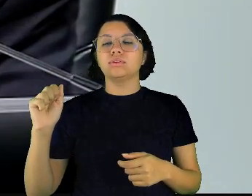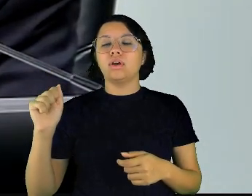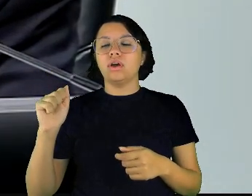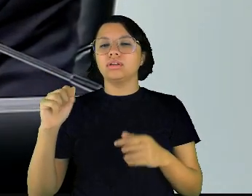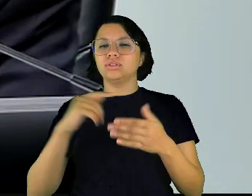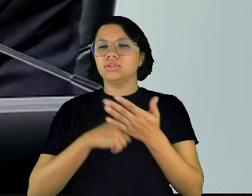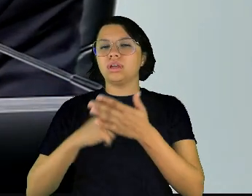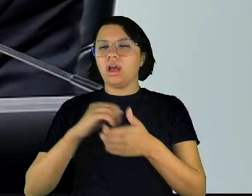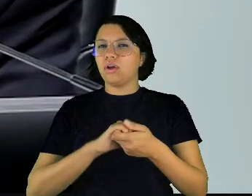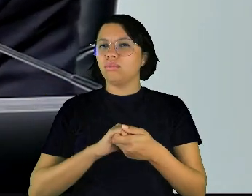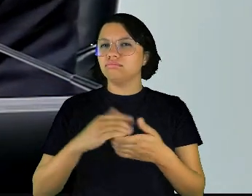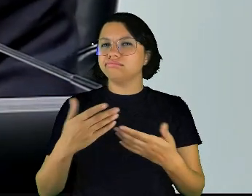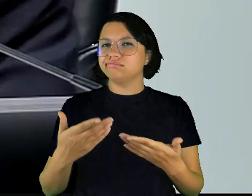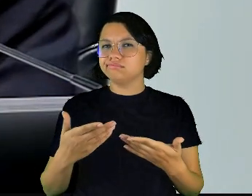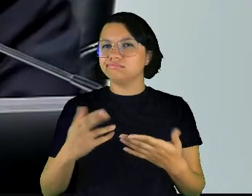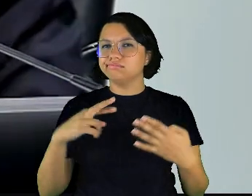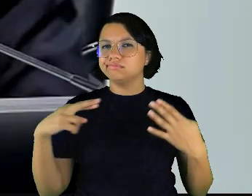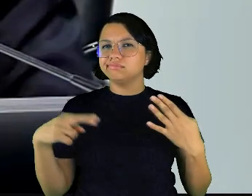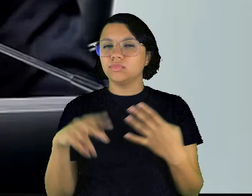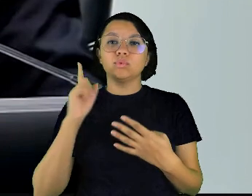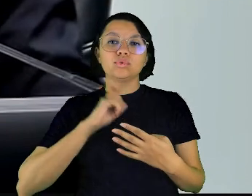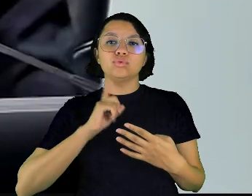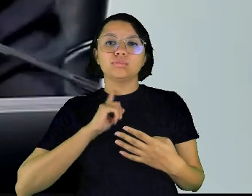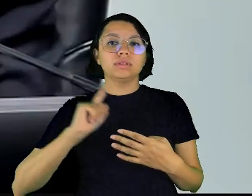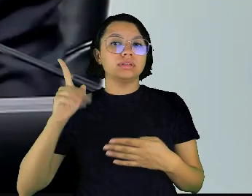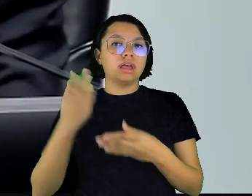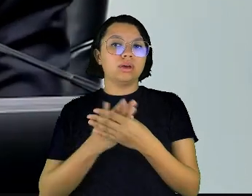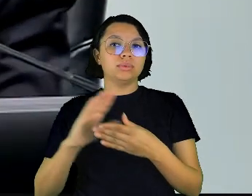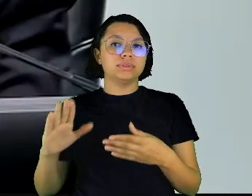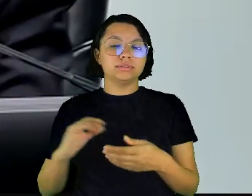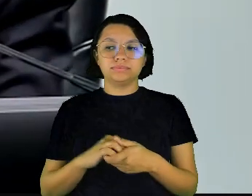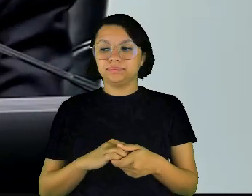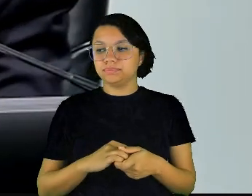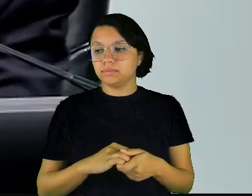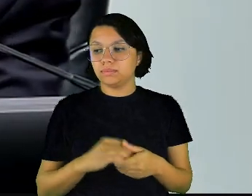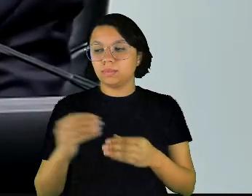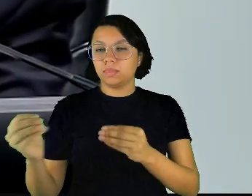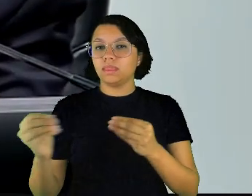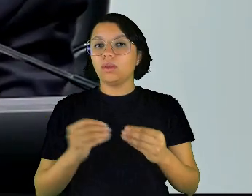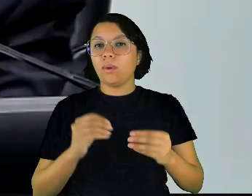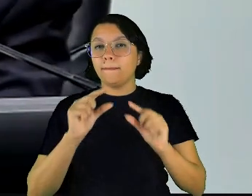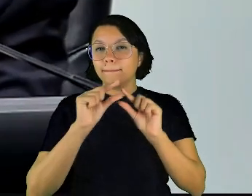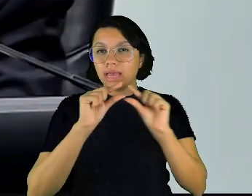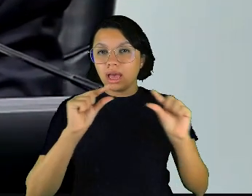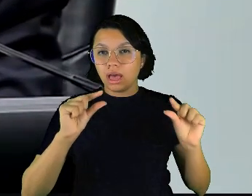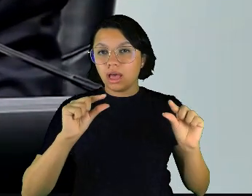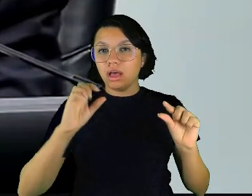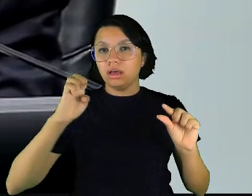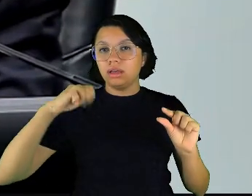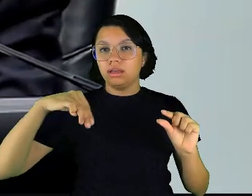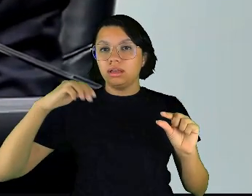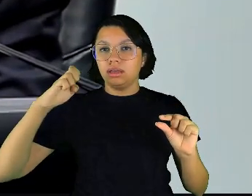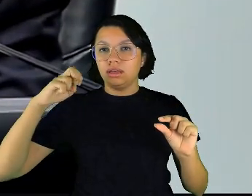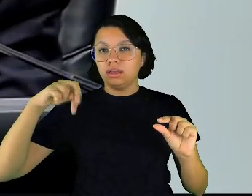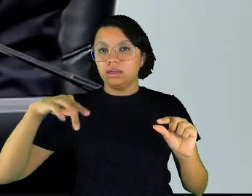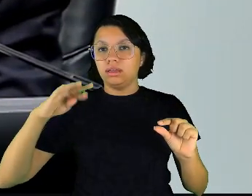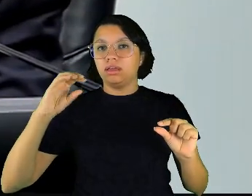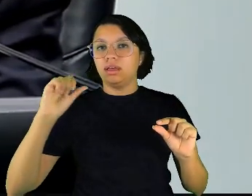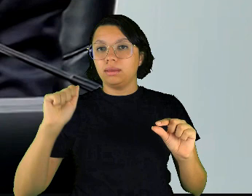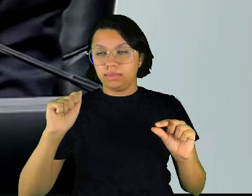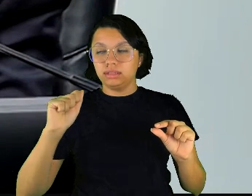Minas, no processo lá de Minas Gerais, aí eu trouxe um pedacinho da ementa do acórdão lá, que é o objeto do recurso